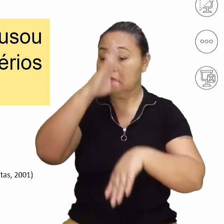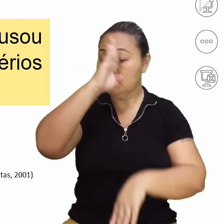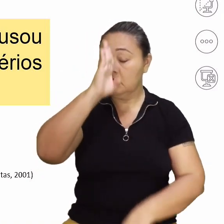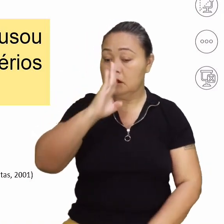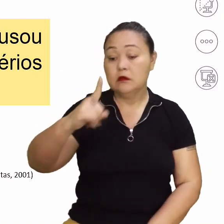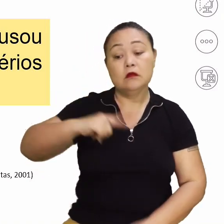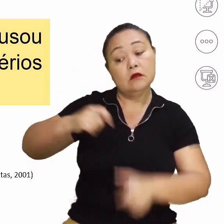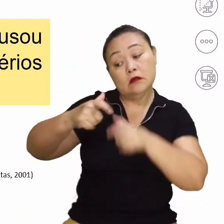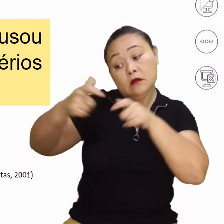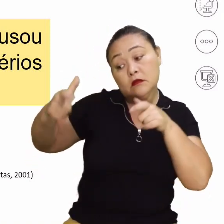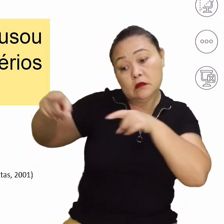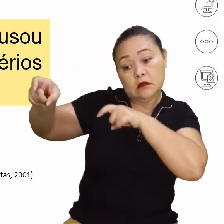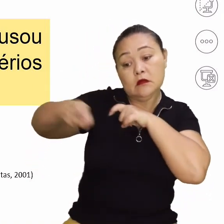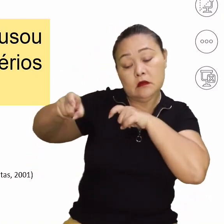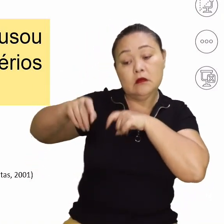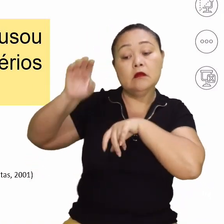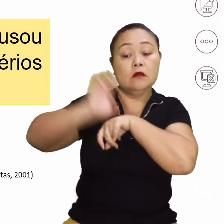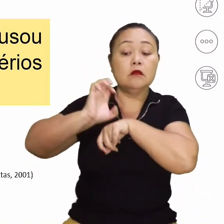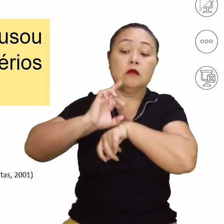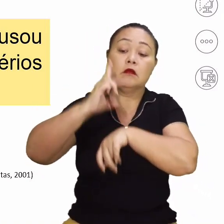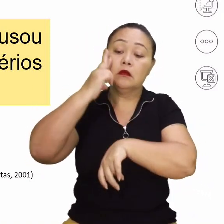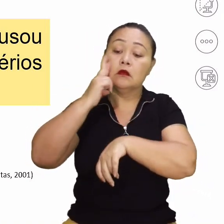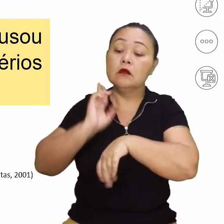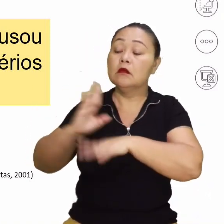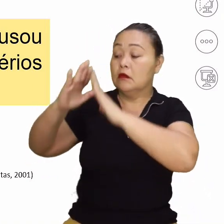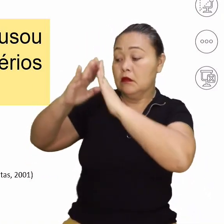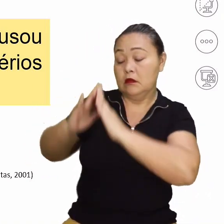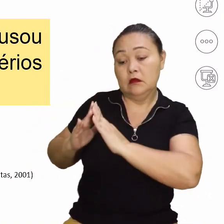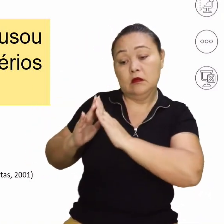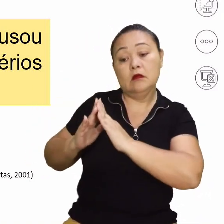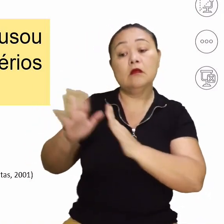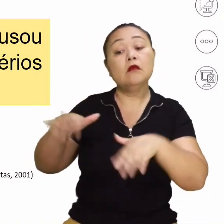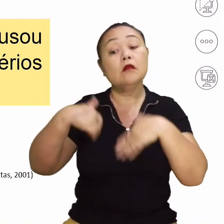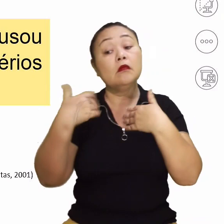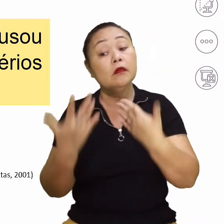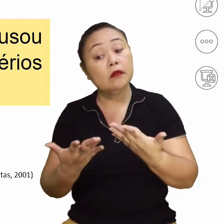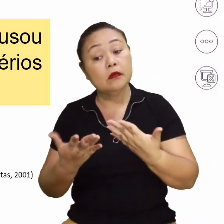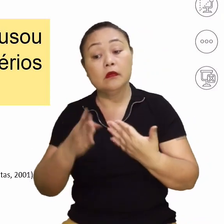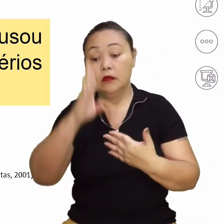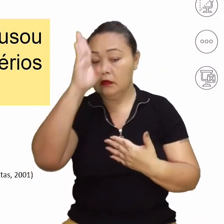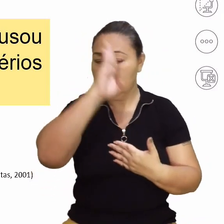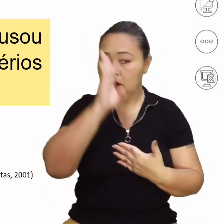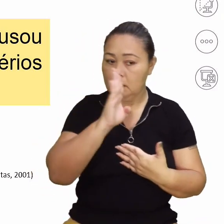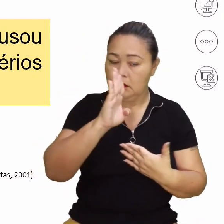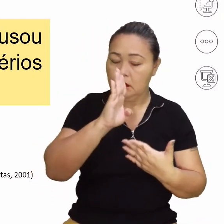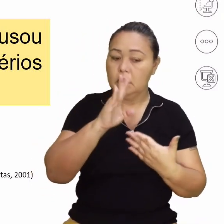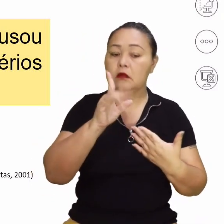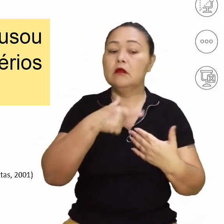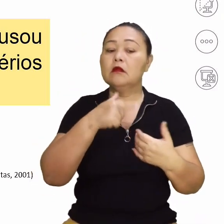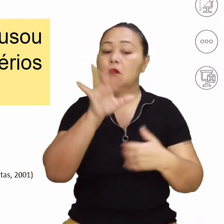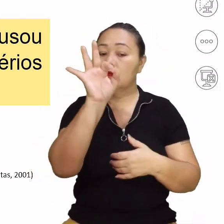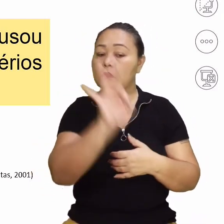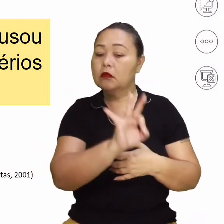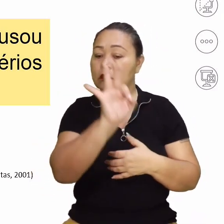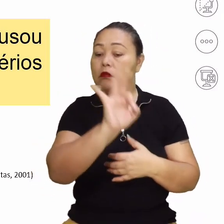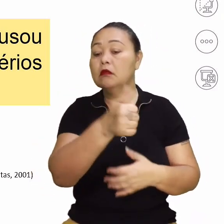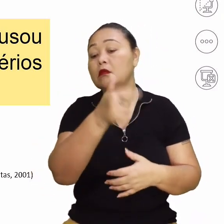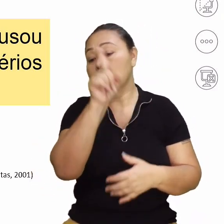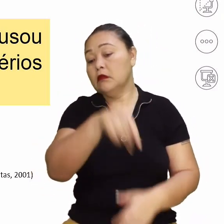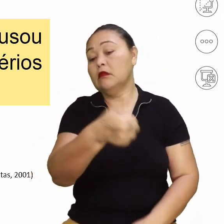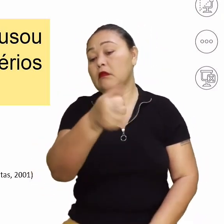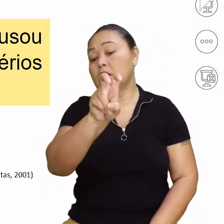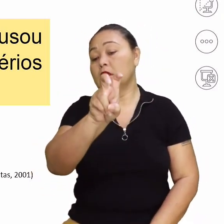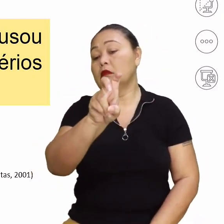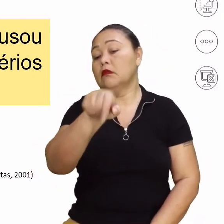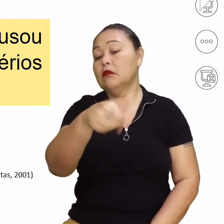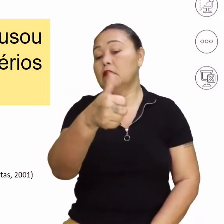mais pessoas no campo no estado de Rondônia sendo que no Brasil inteiro Esse quantitativo é 15,28 por cento